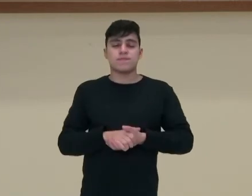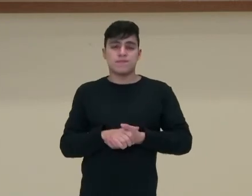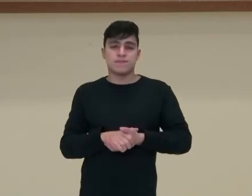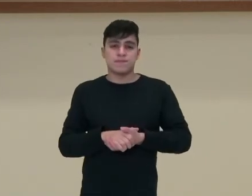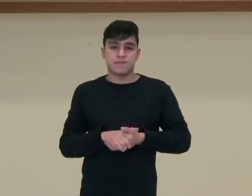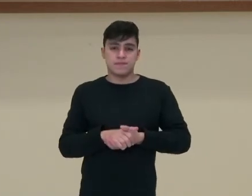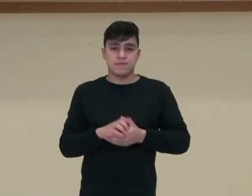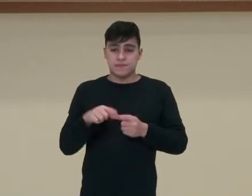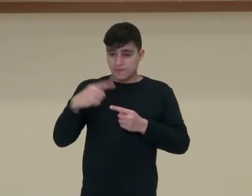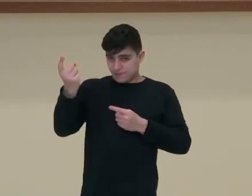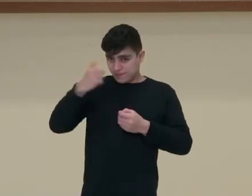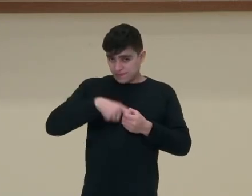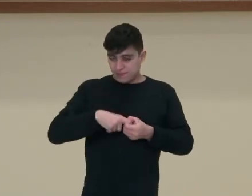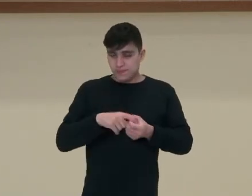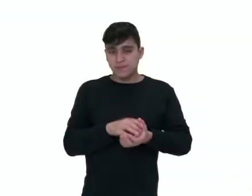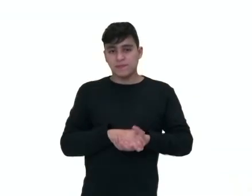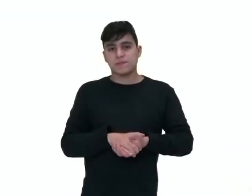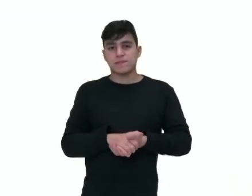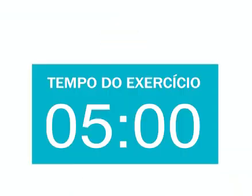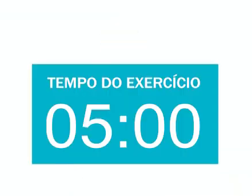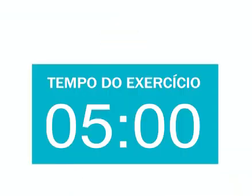bom? Até daqui a pouco!